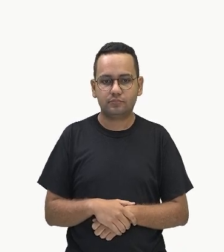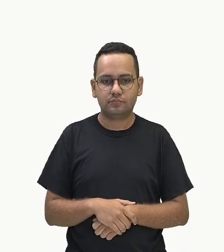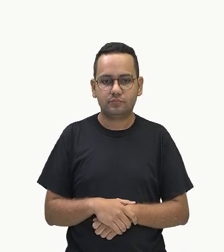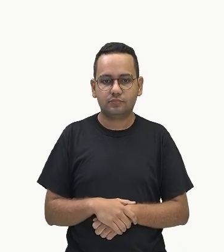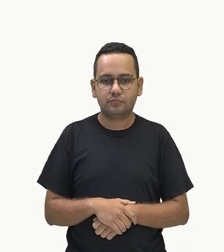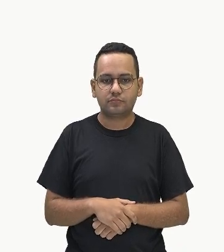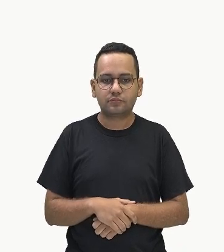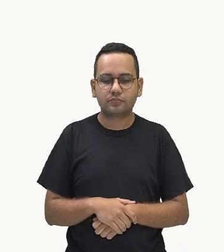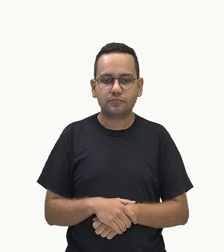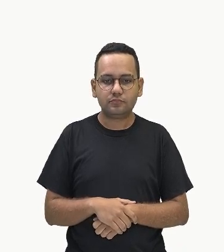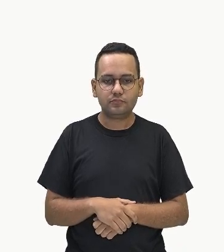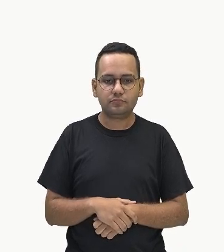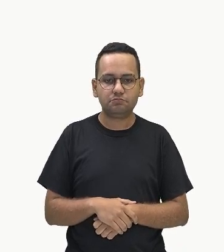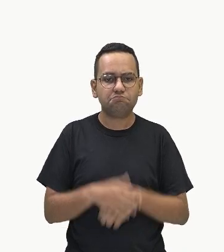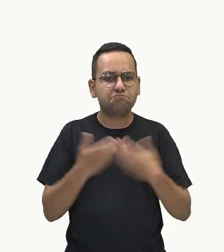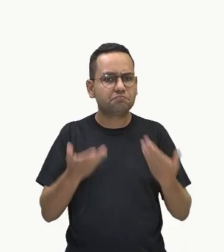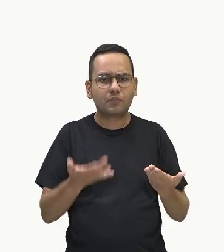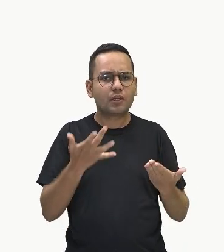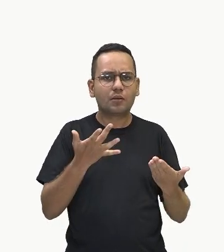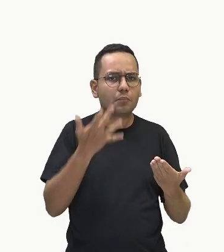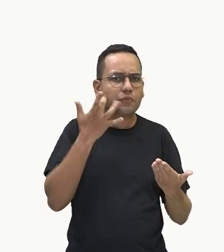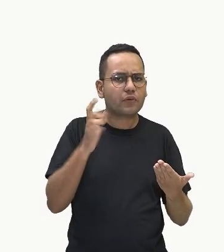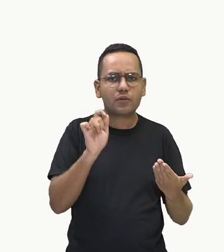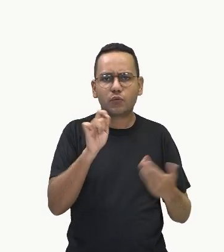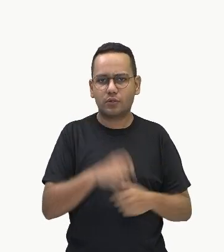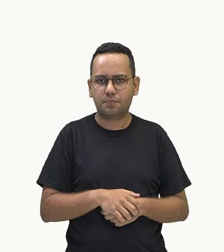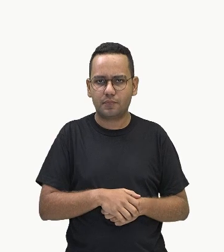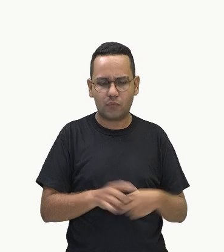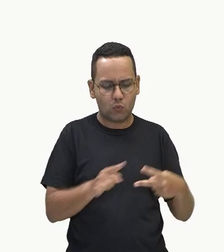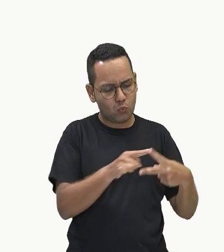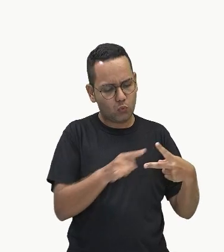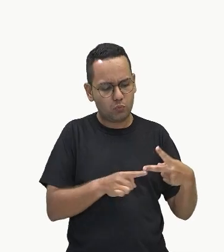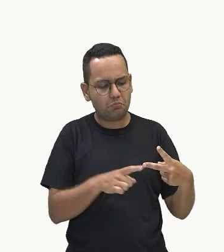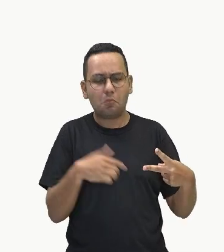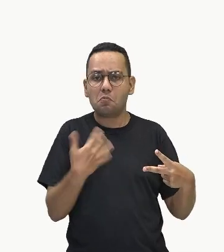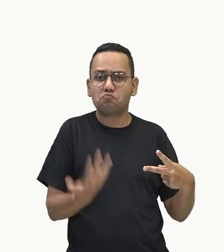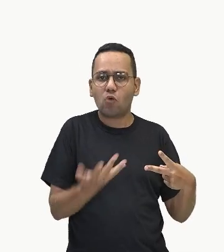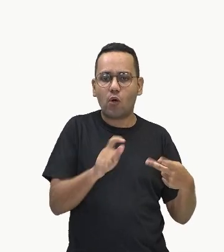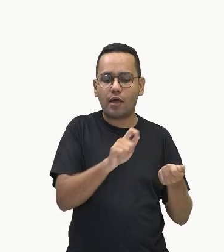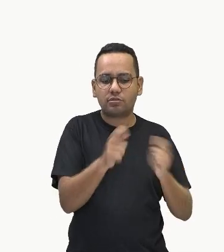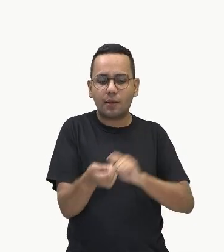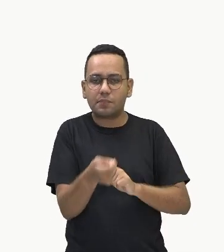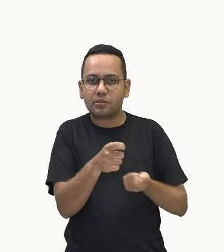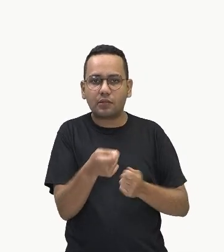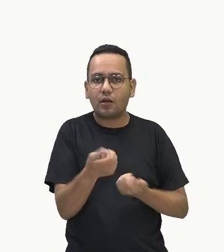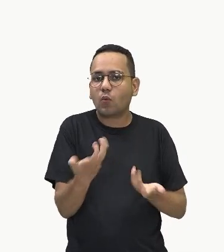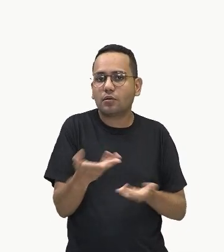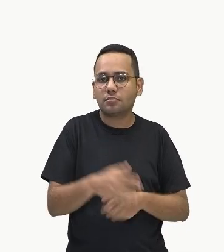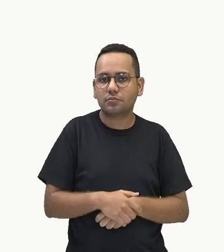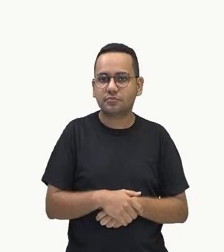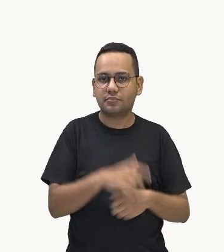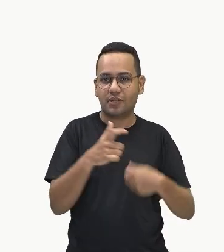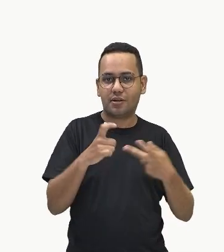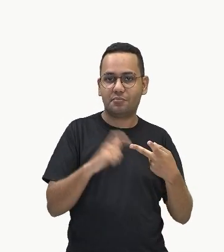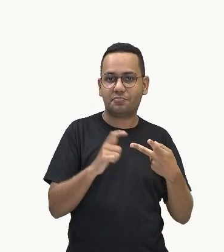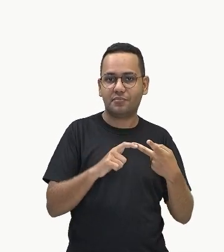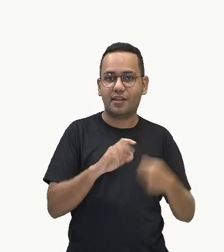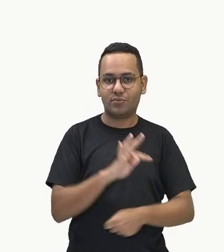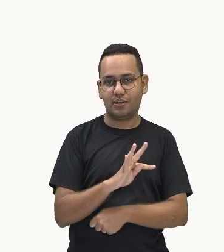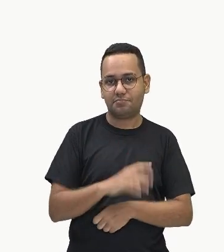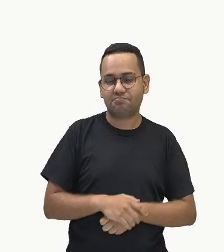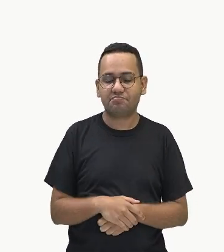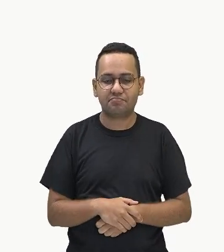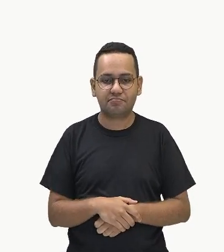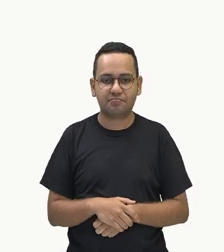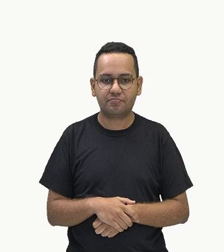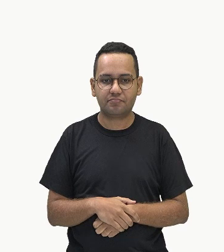E aí, o que é mais fácil a gente converter aqui? A taxa ou o tempo? Logicamente que o tempo, né? Dá para saber que